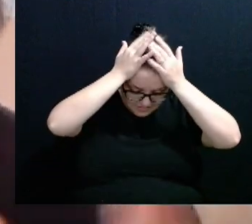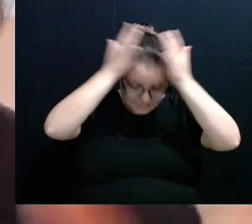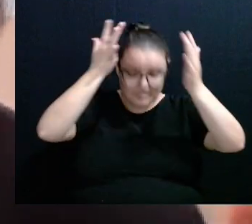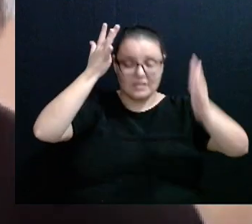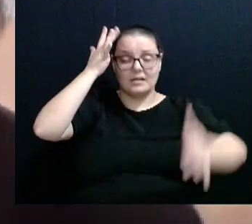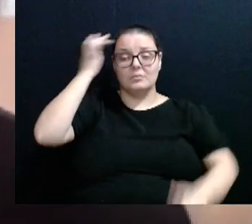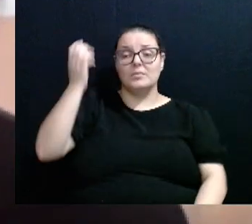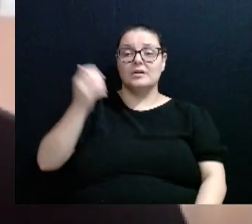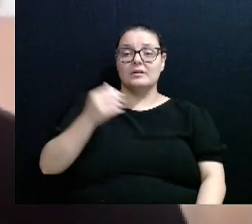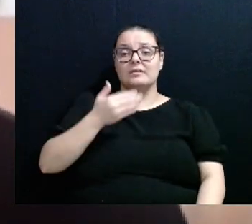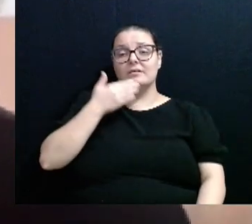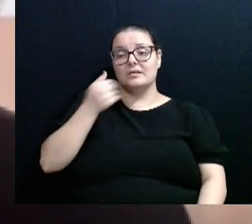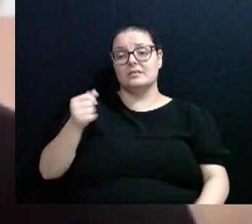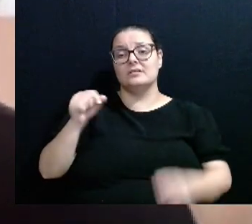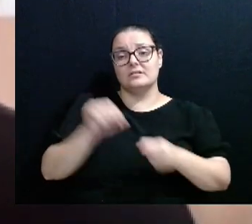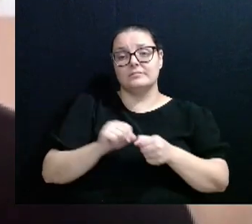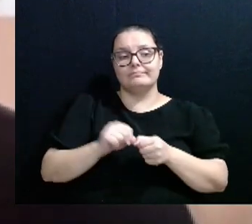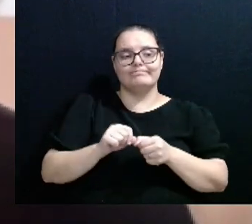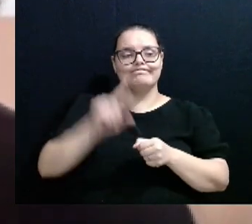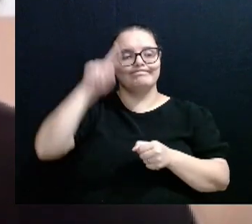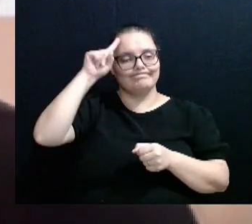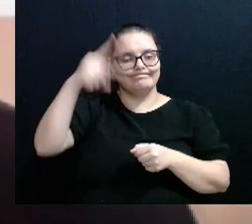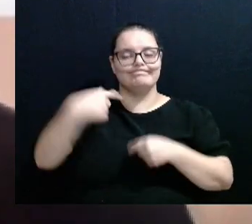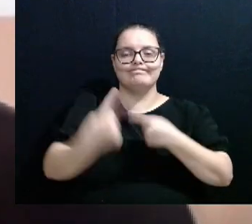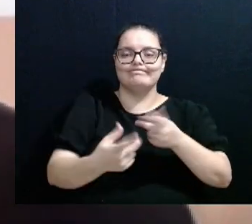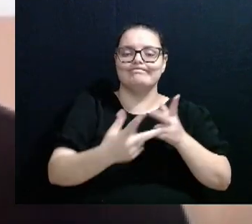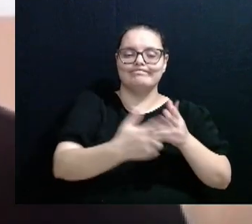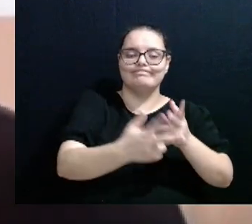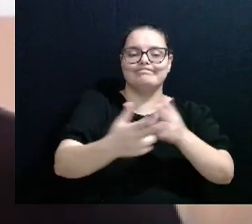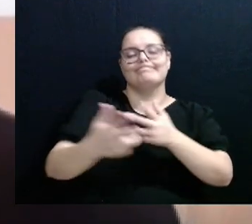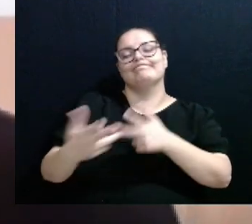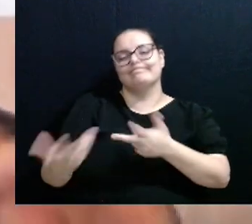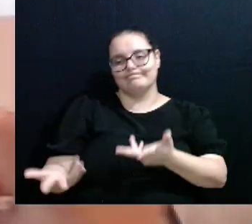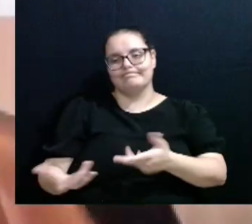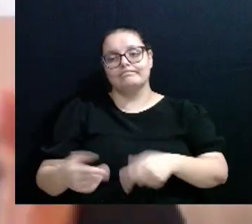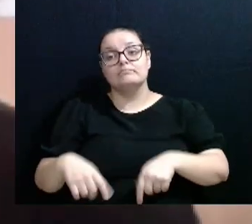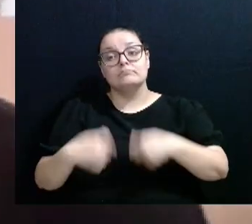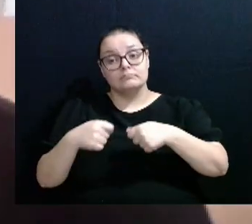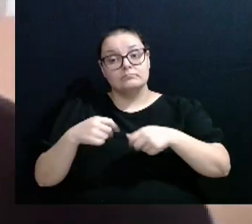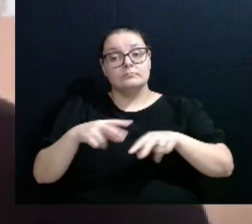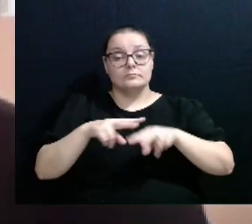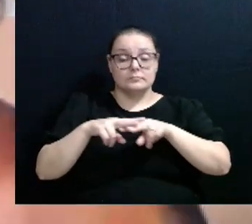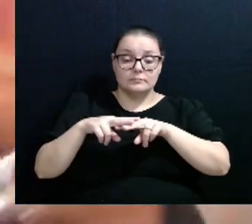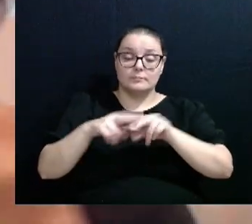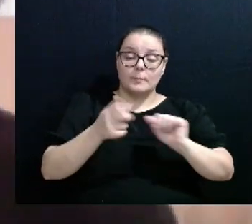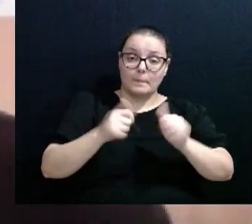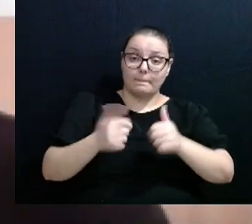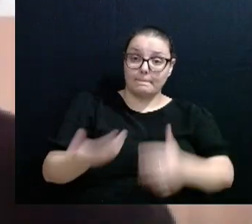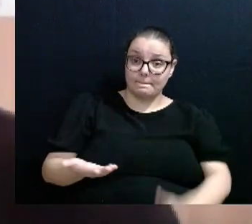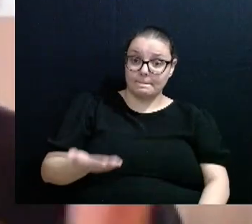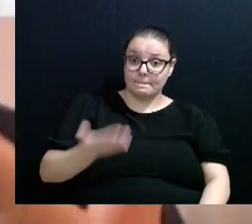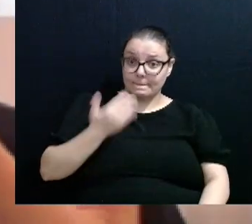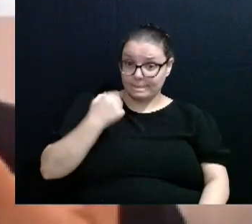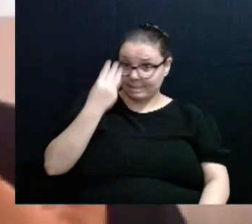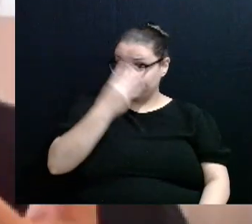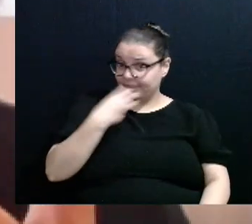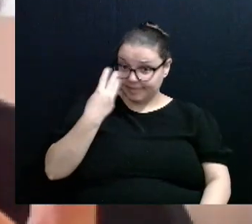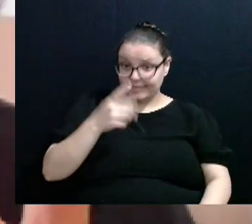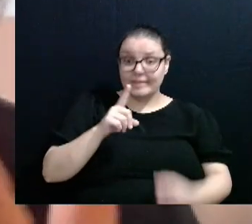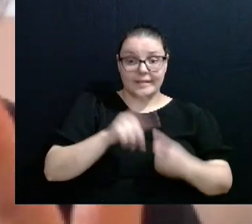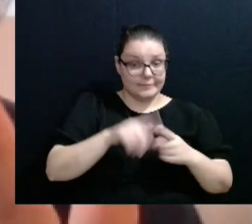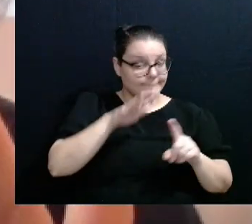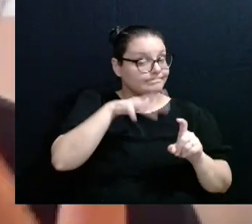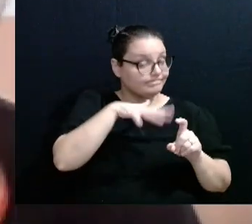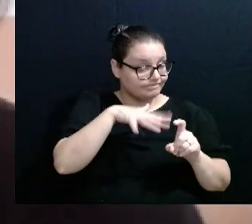seguinte continua igual. Então, a gente tem que ver que esse comer 3 em 3 horas é um mito,